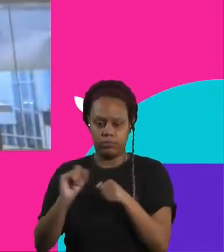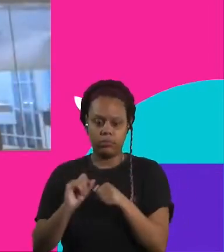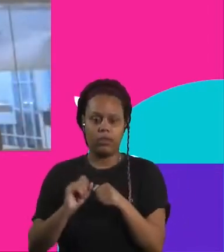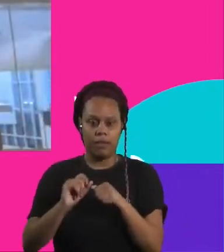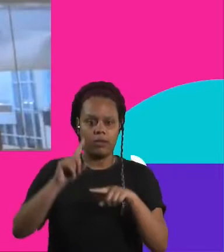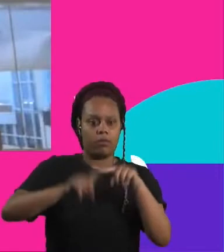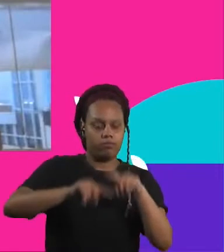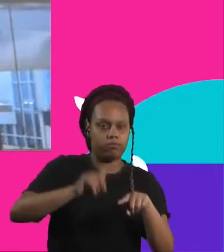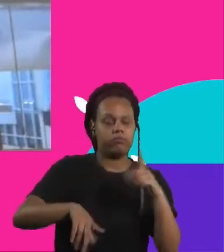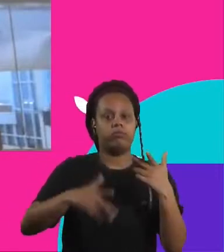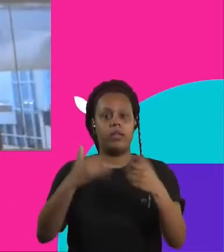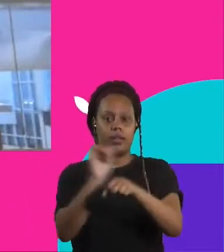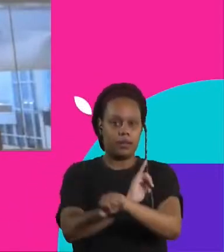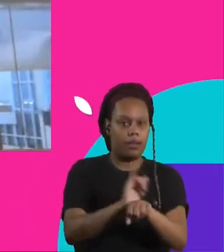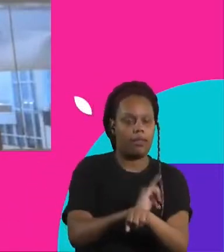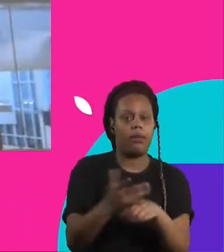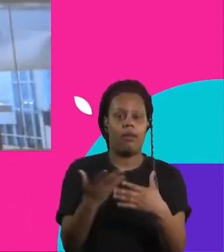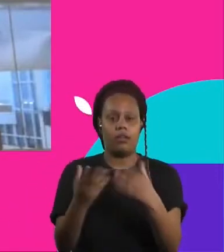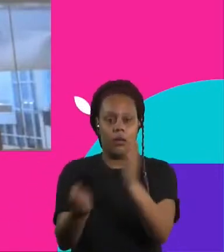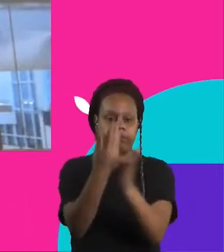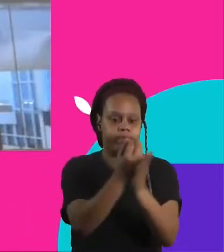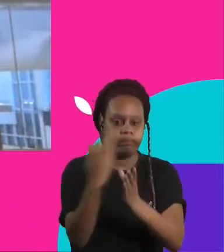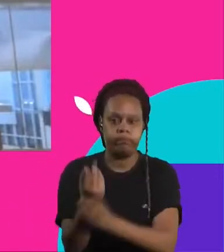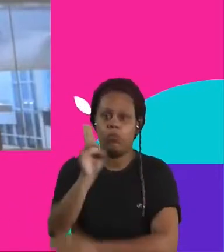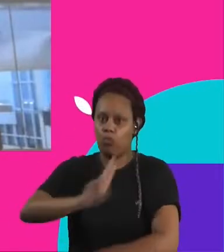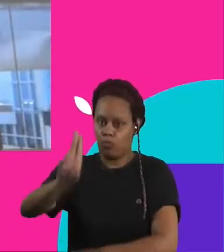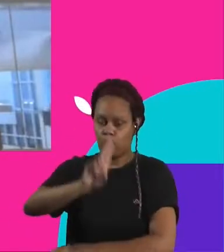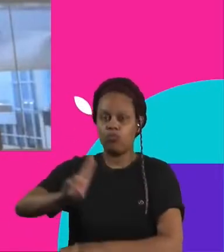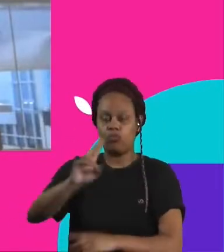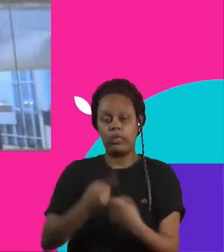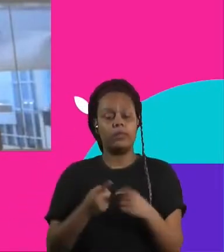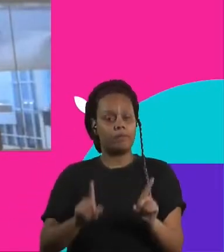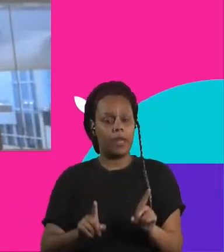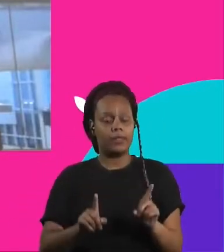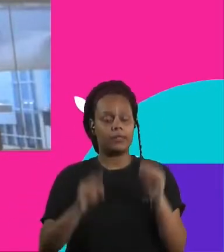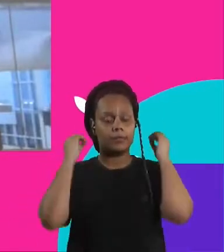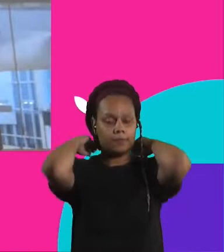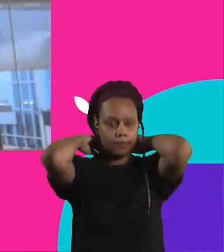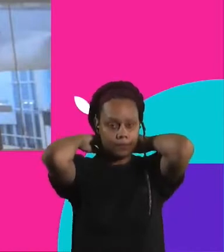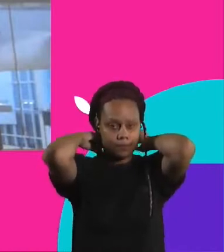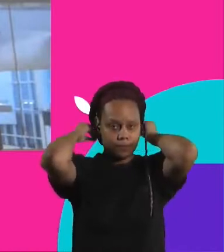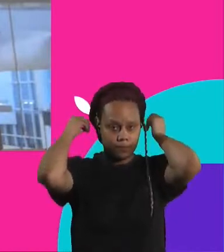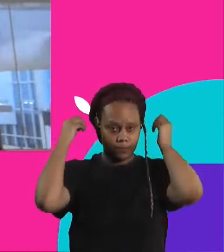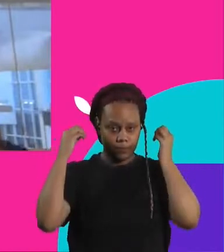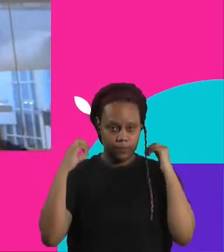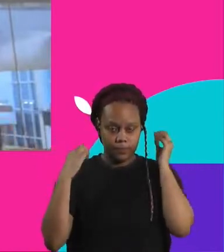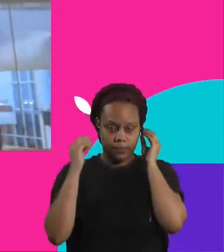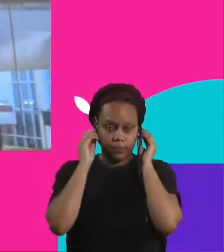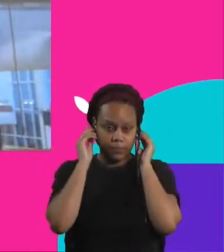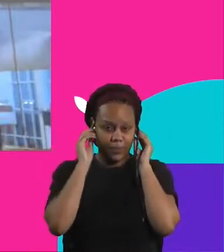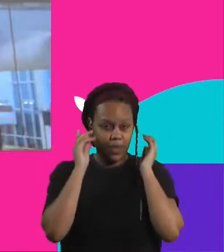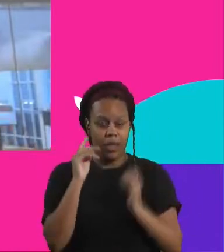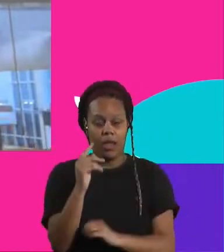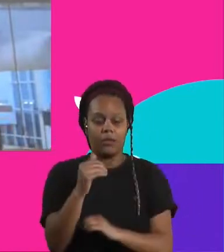algumas ferramentas que estão surgindo, que já estão sendo utilizadas, que tentam ajudar os empreendedores, existem as boas práticas da estatística, as boas práticas